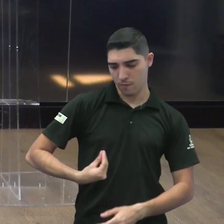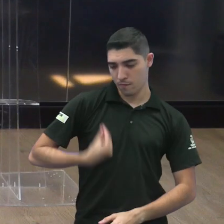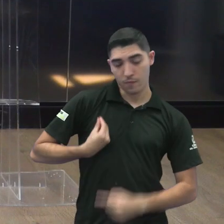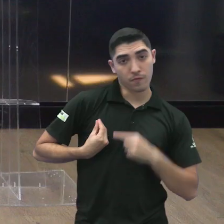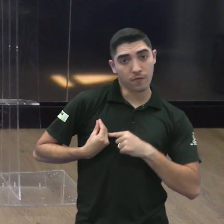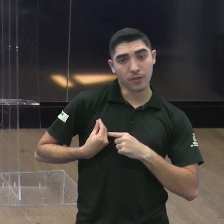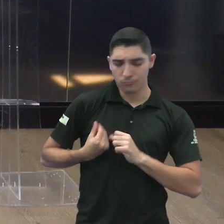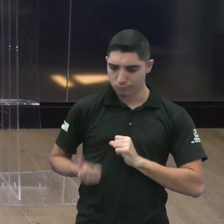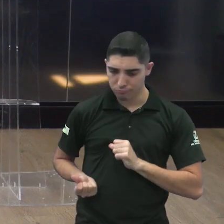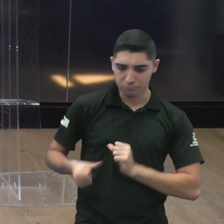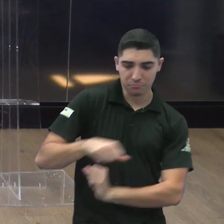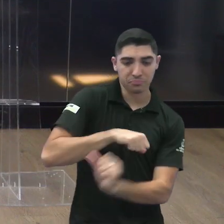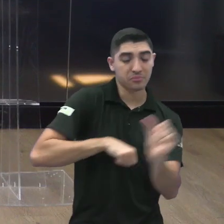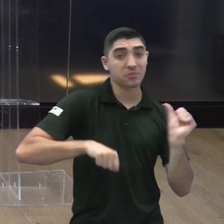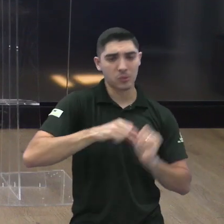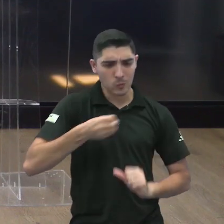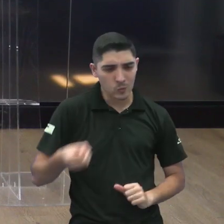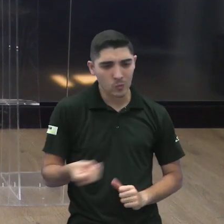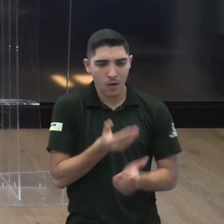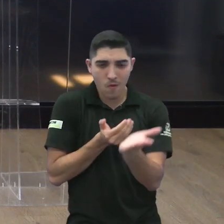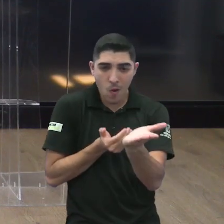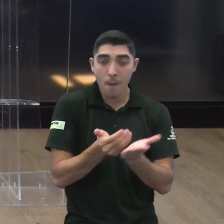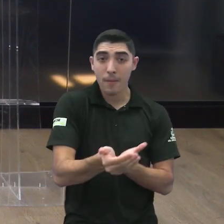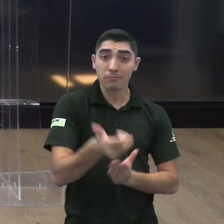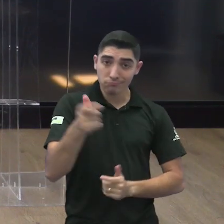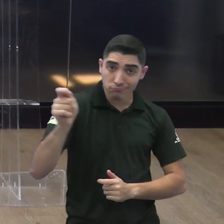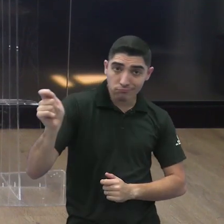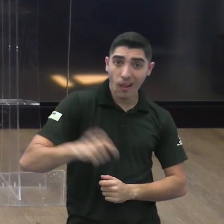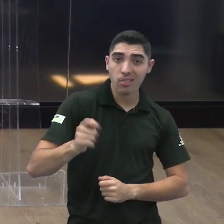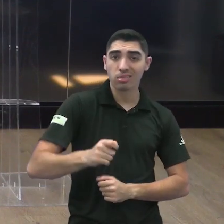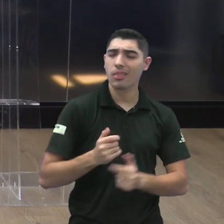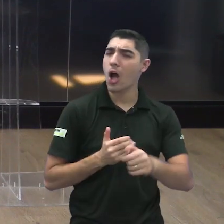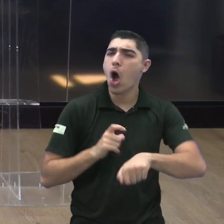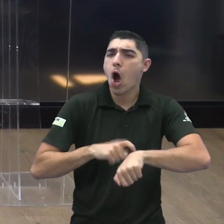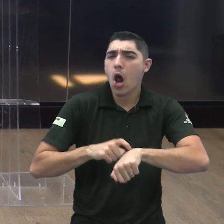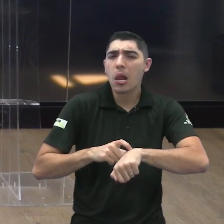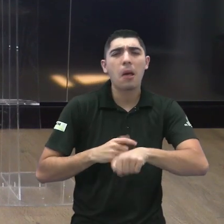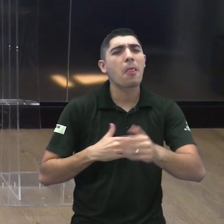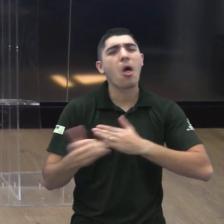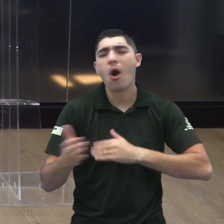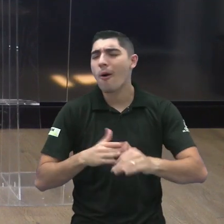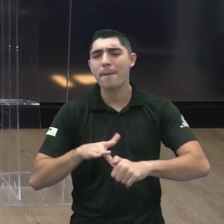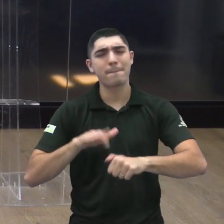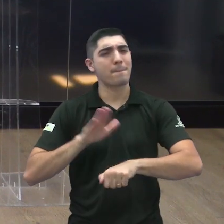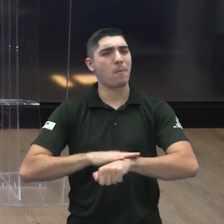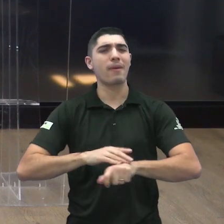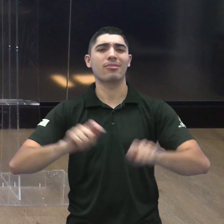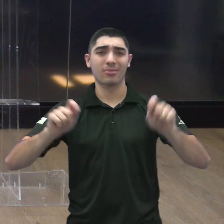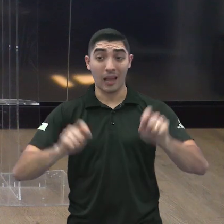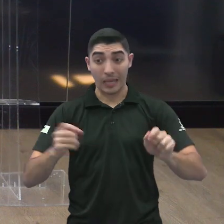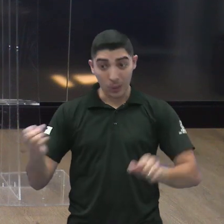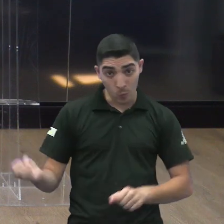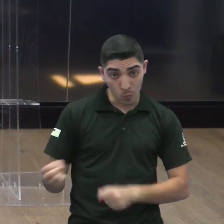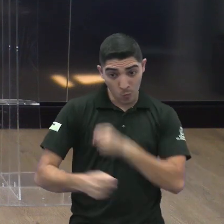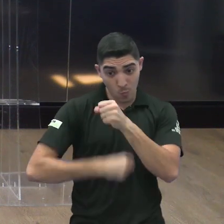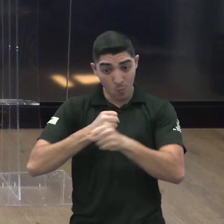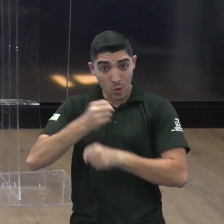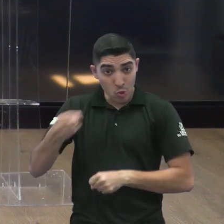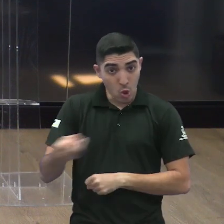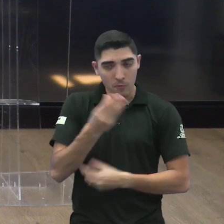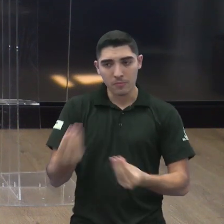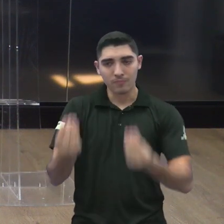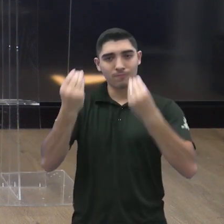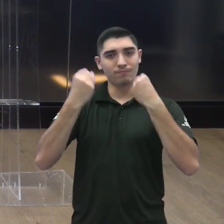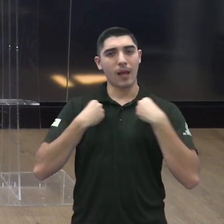quem decidiu transformar a própria vida mostram que recomeçar é possível em qualquer momento e que a chegada do